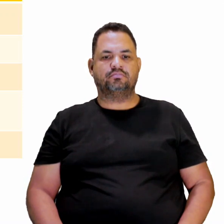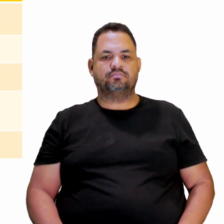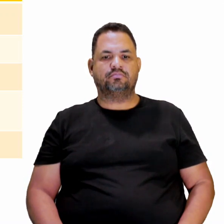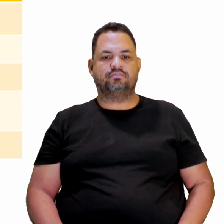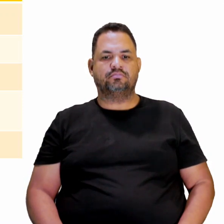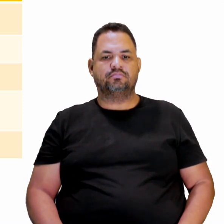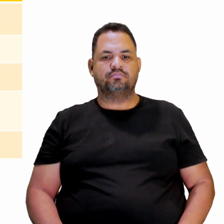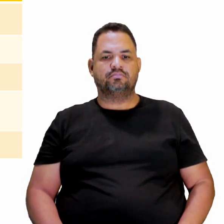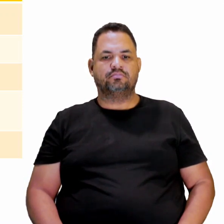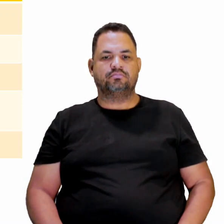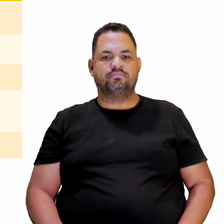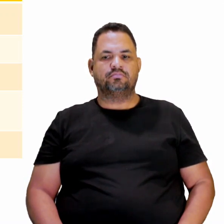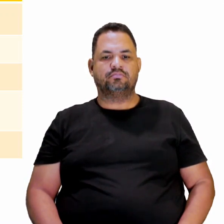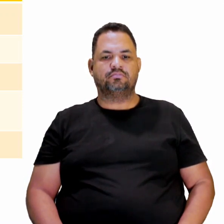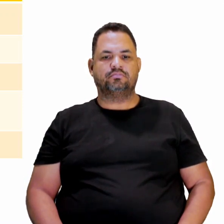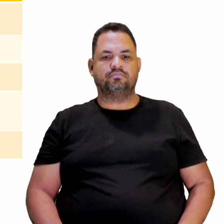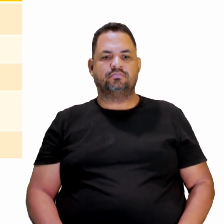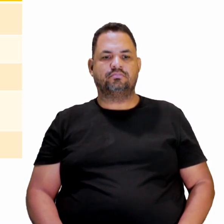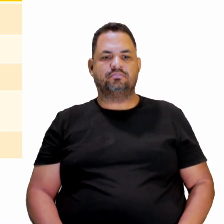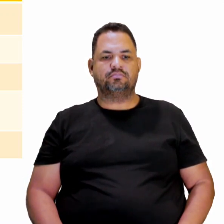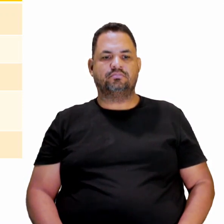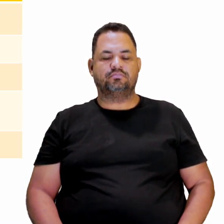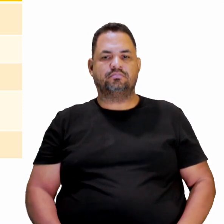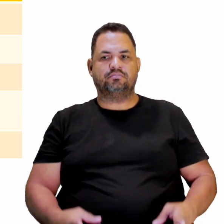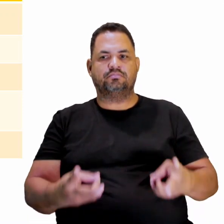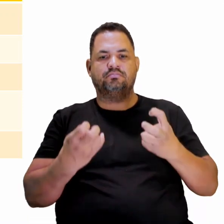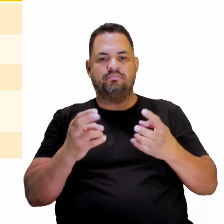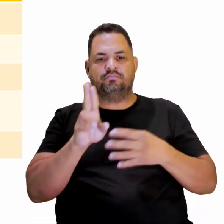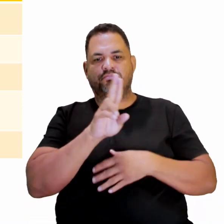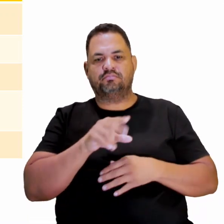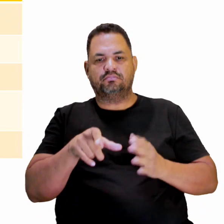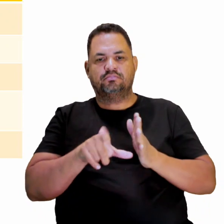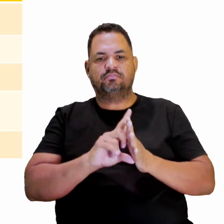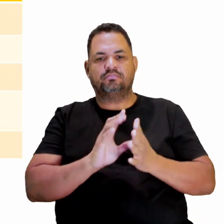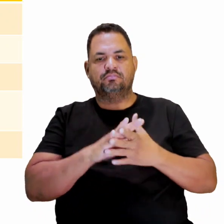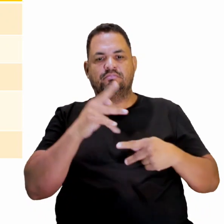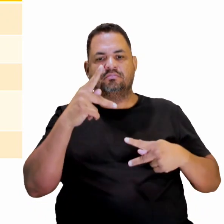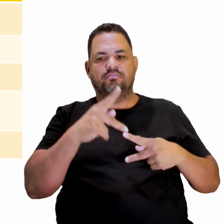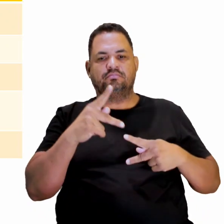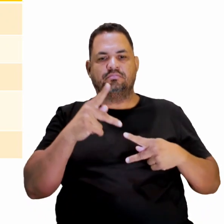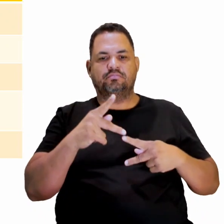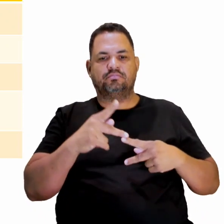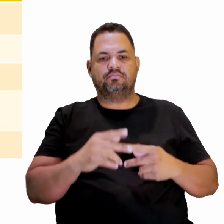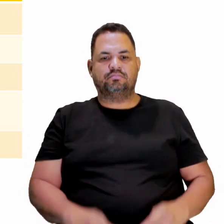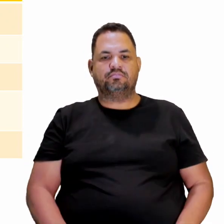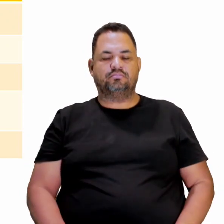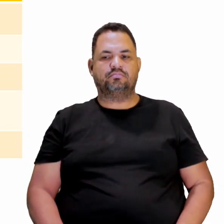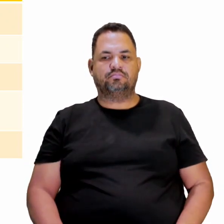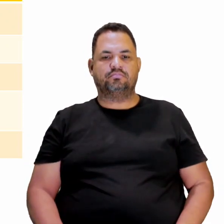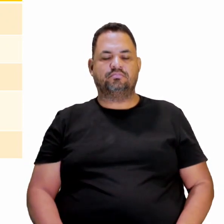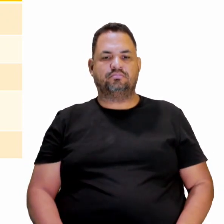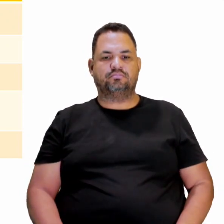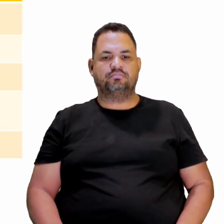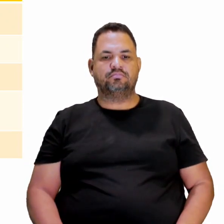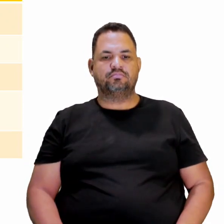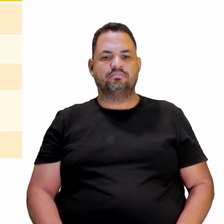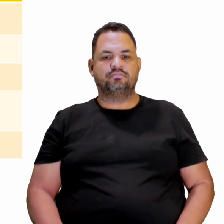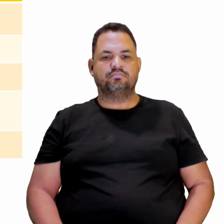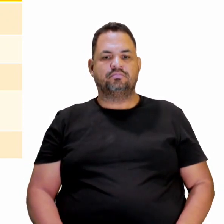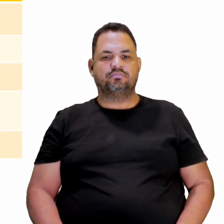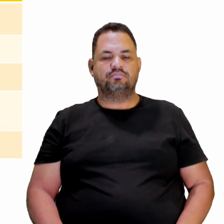to whom I sold my car. E aí perceba que ele é usado antes de uma preposição. To é uma preposição, aí você vai usar